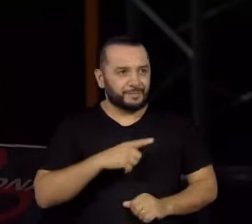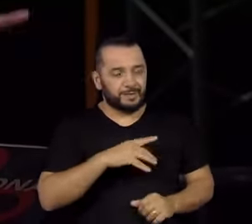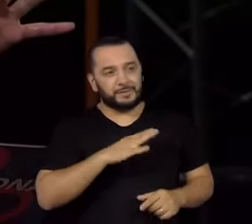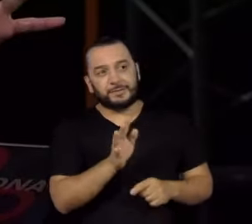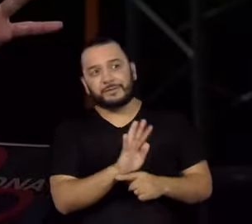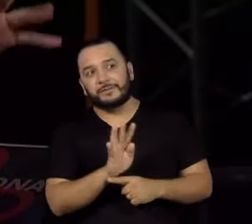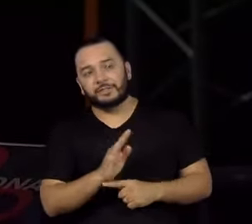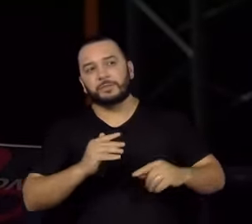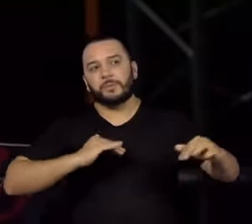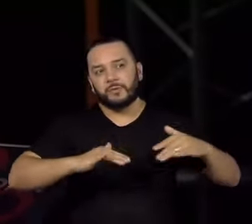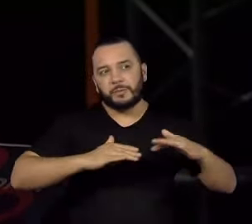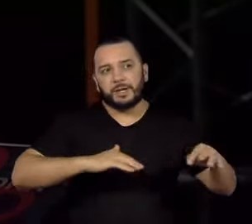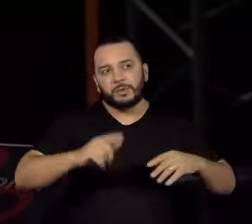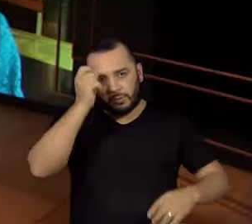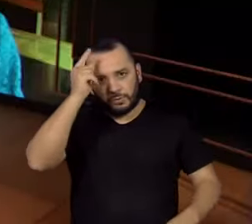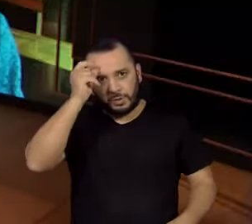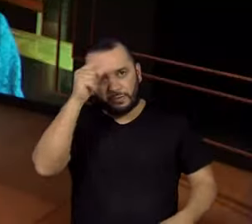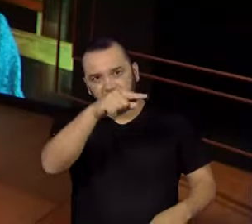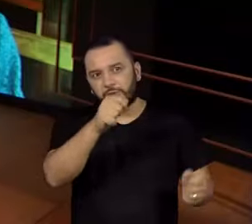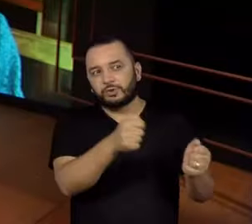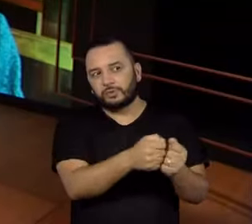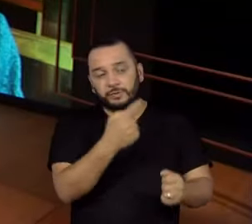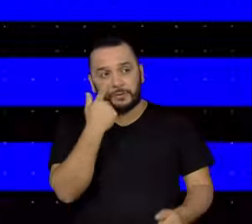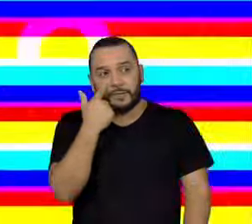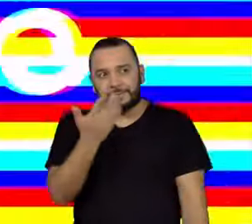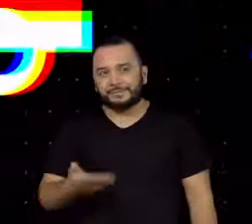um movimento cultural que você se envolveu. Vamos ver?